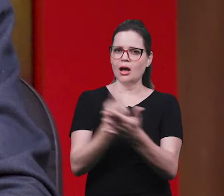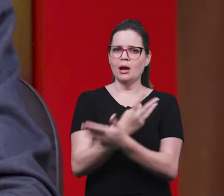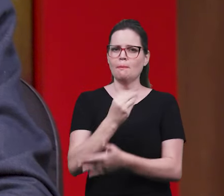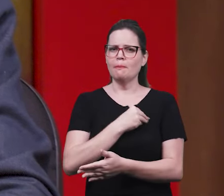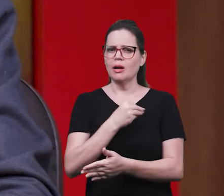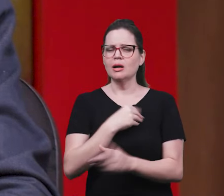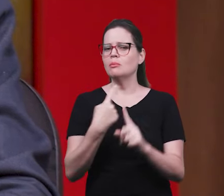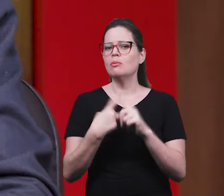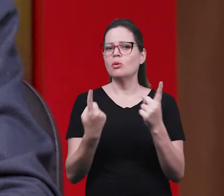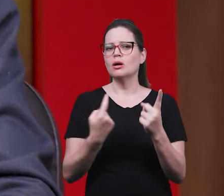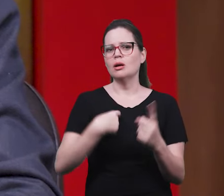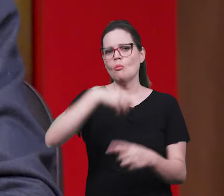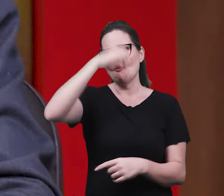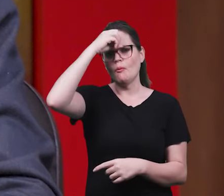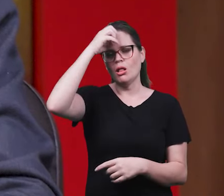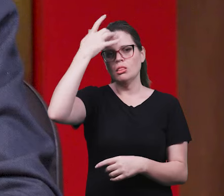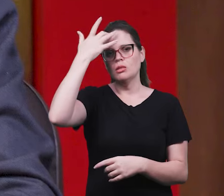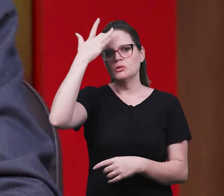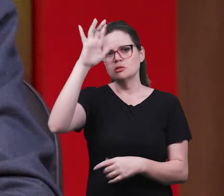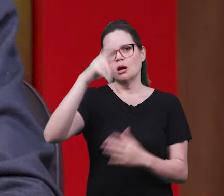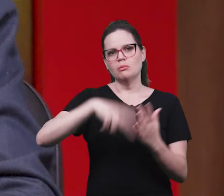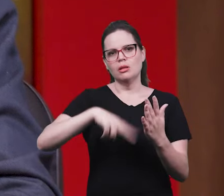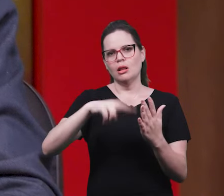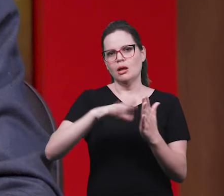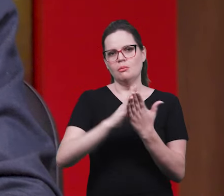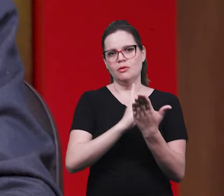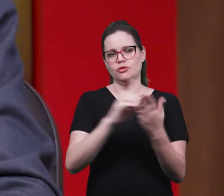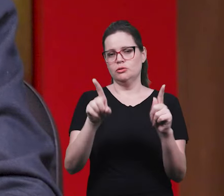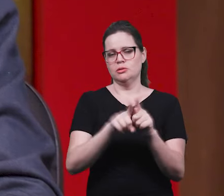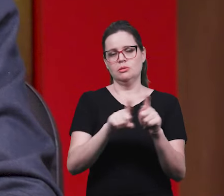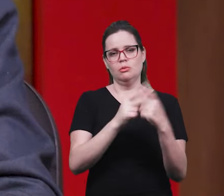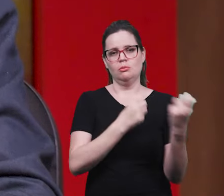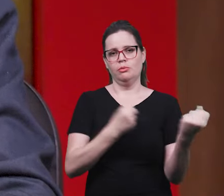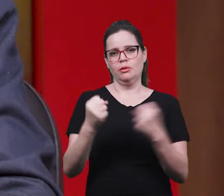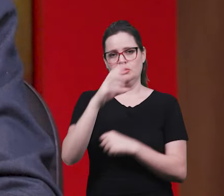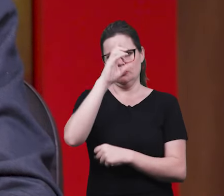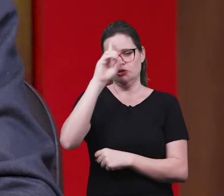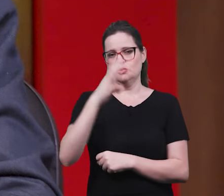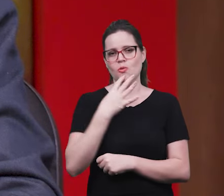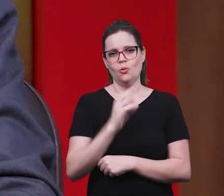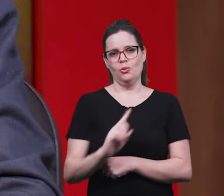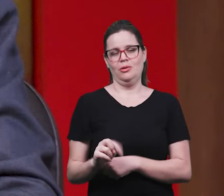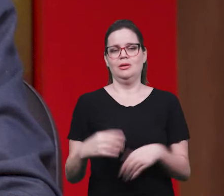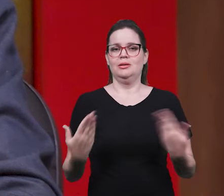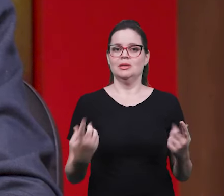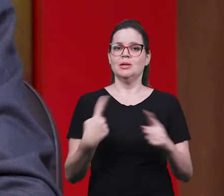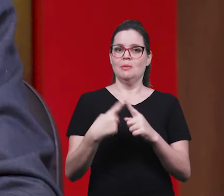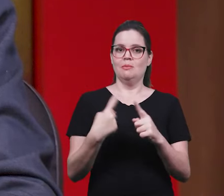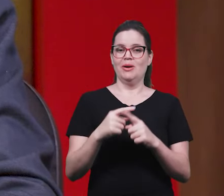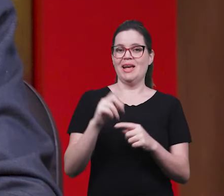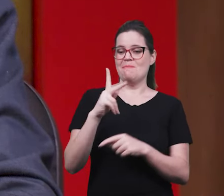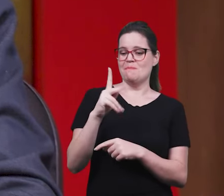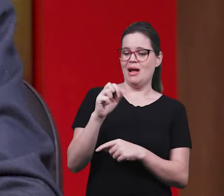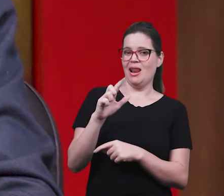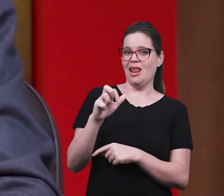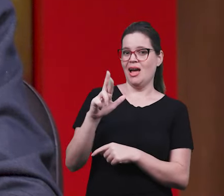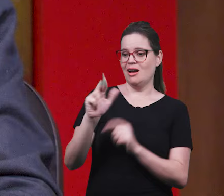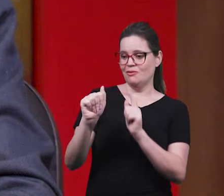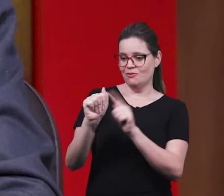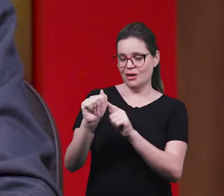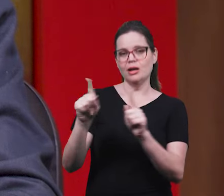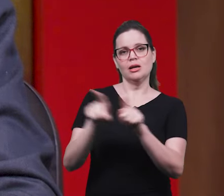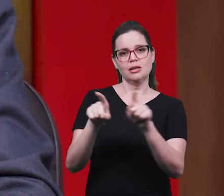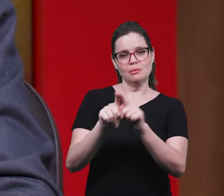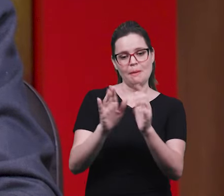As duas coisas se referem ao próprio Senhor Jesus, ao verbo, né? Porque ele é a palavra, a Escritura. E ele é o poder de Deus